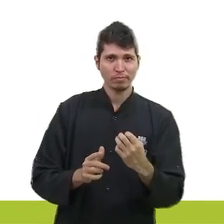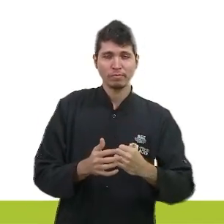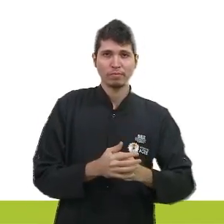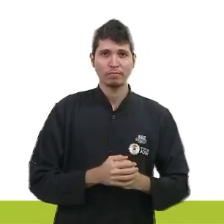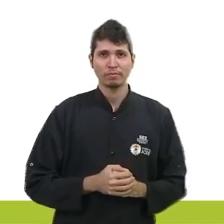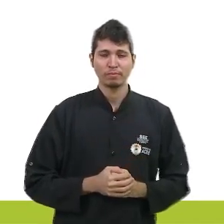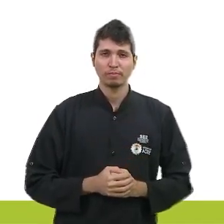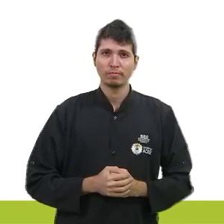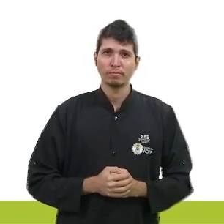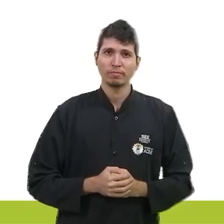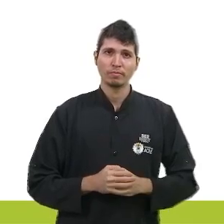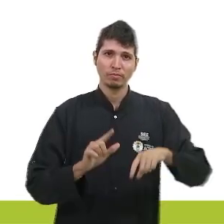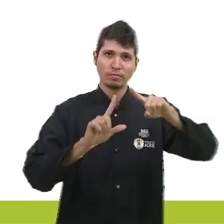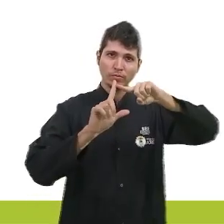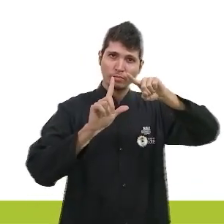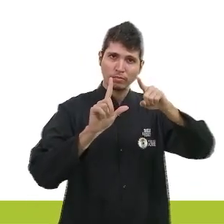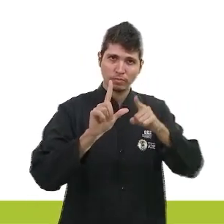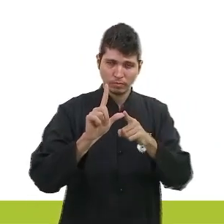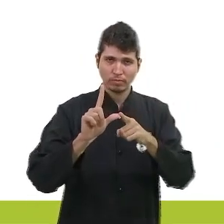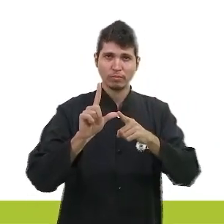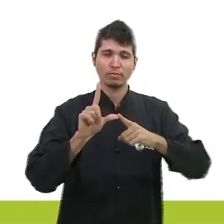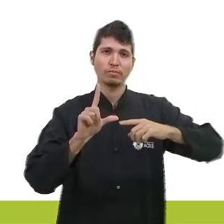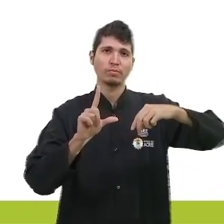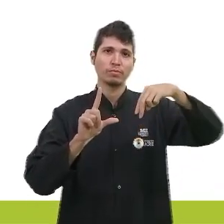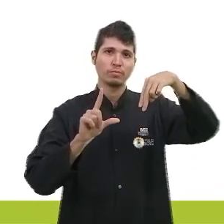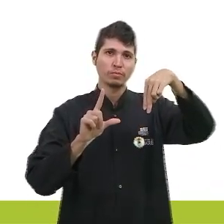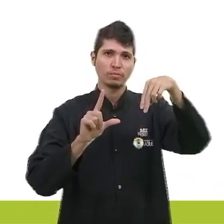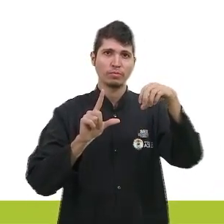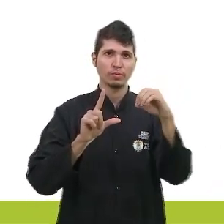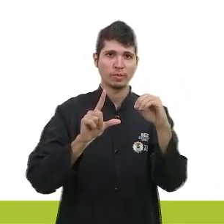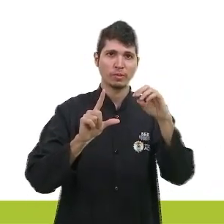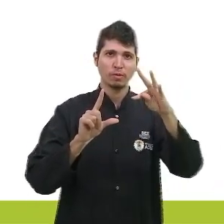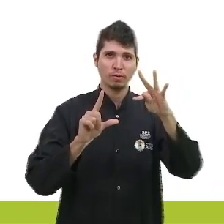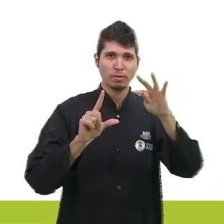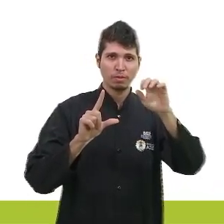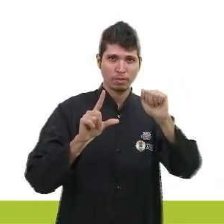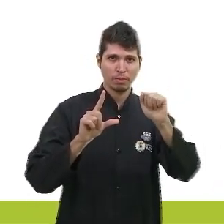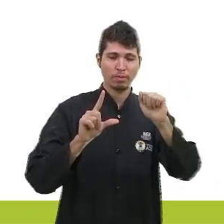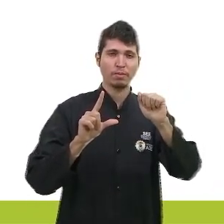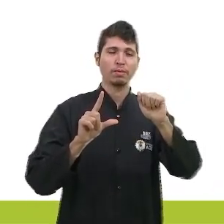aqueles que nós chamamos ângulos notáveis ou arcos notáveis.